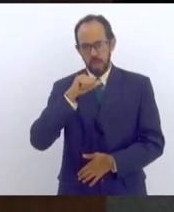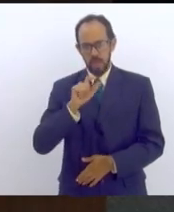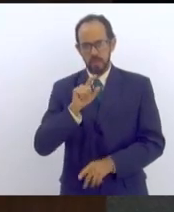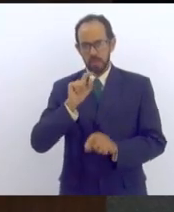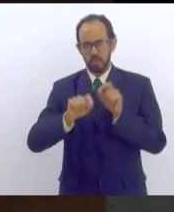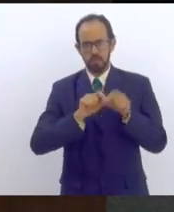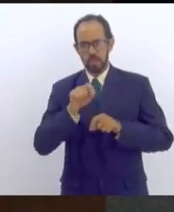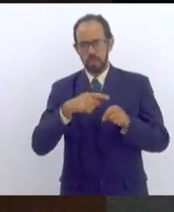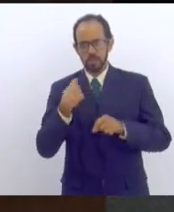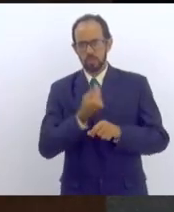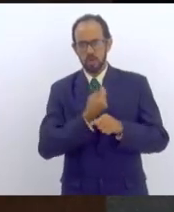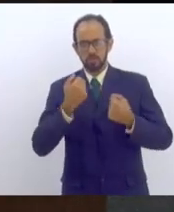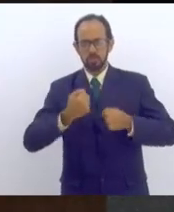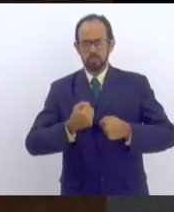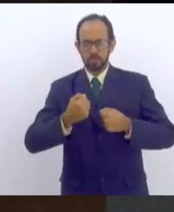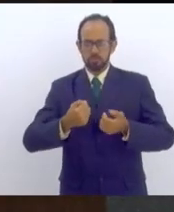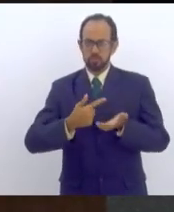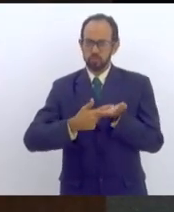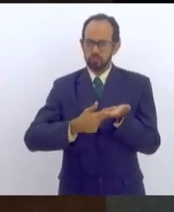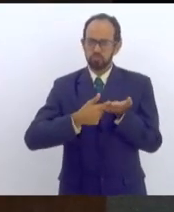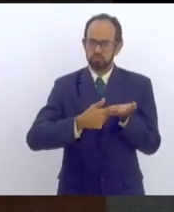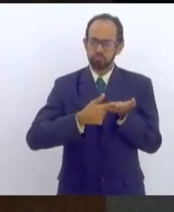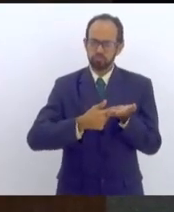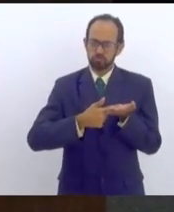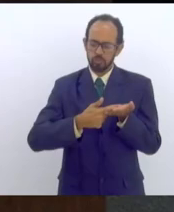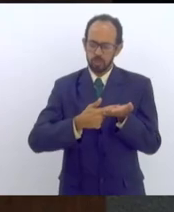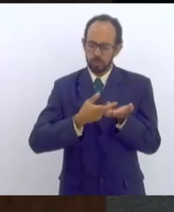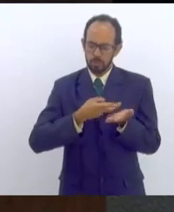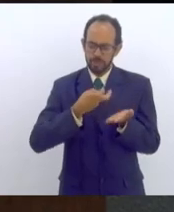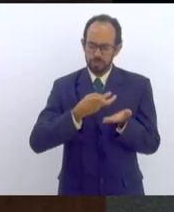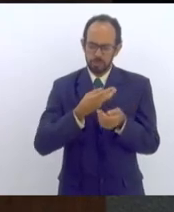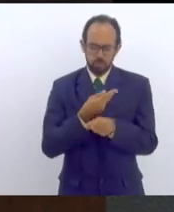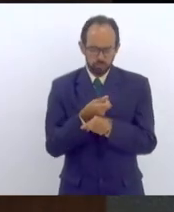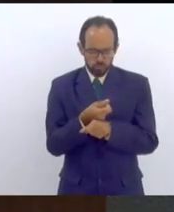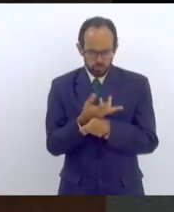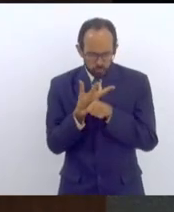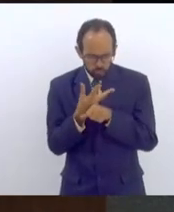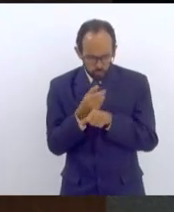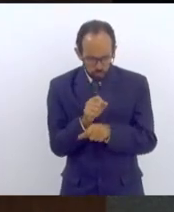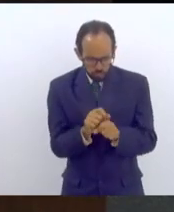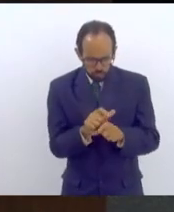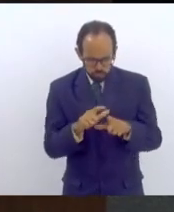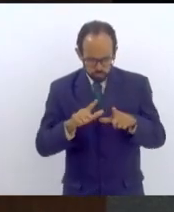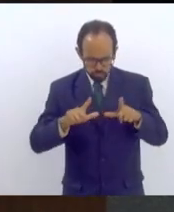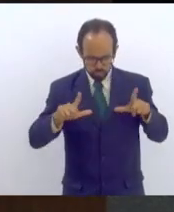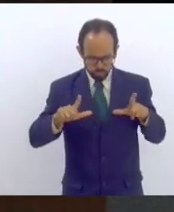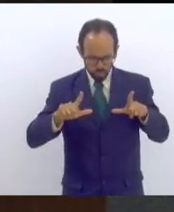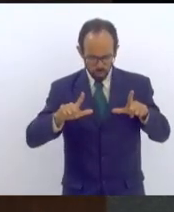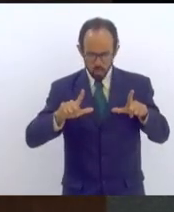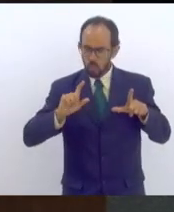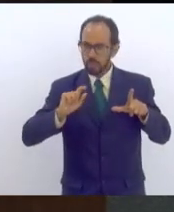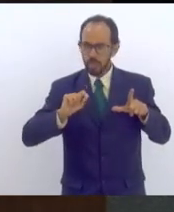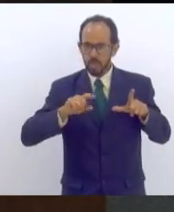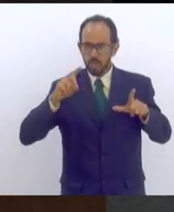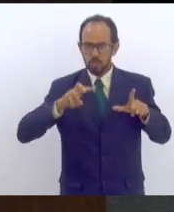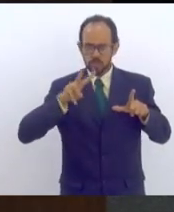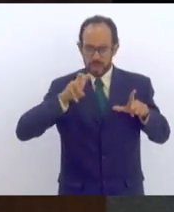podemos tratar com uma lupa, né, com mais cuidado, os assuntos